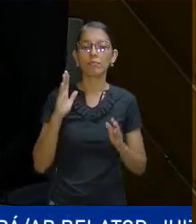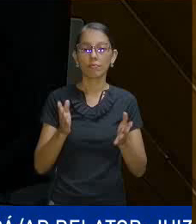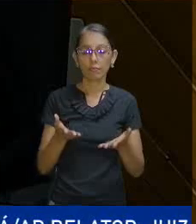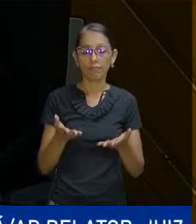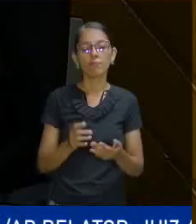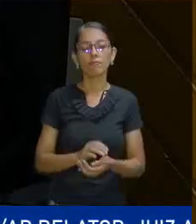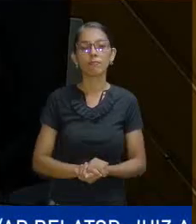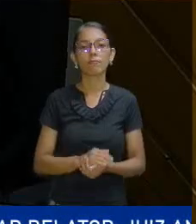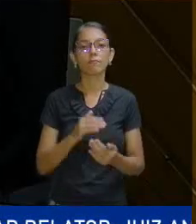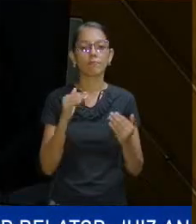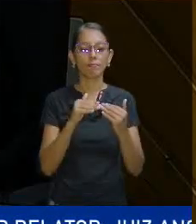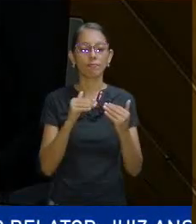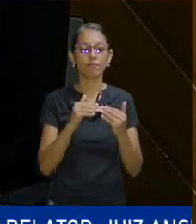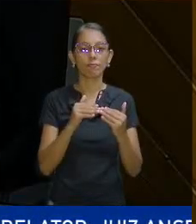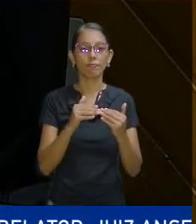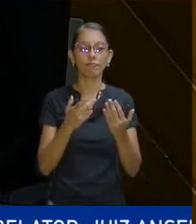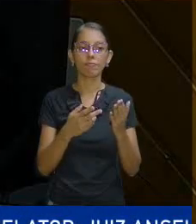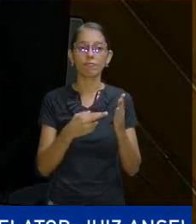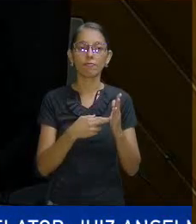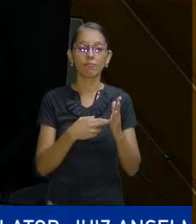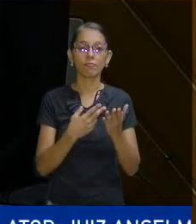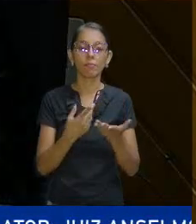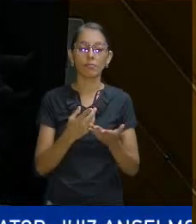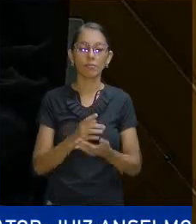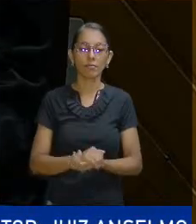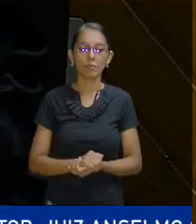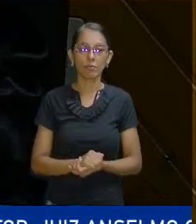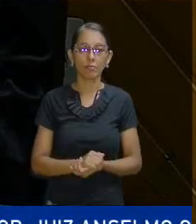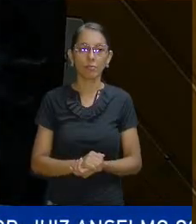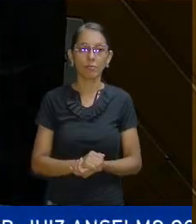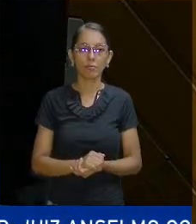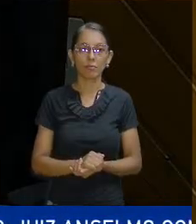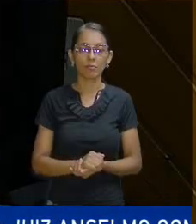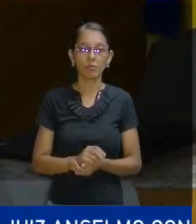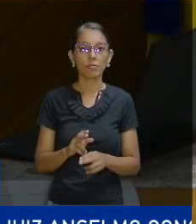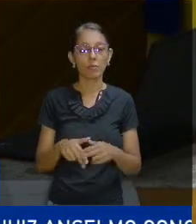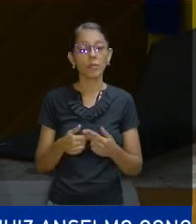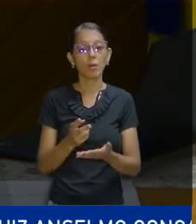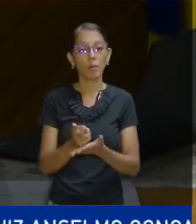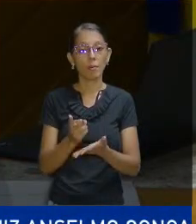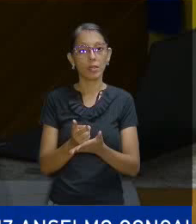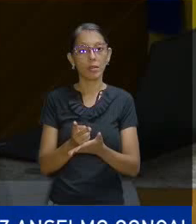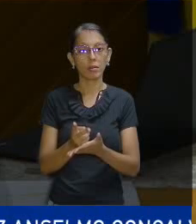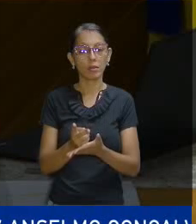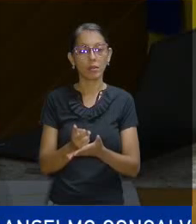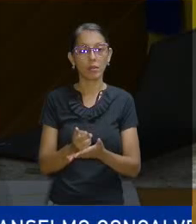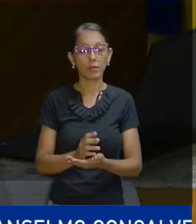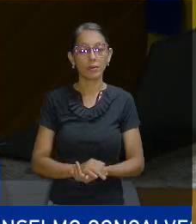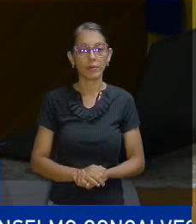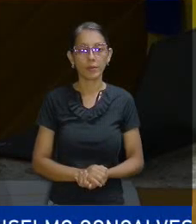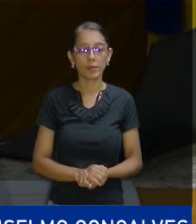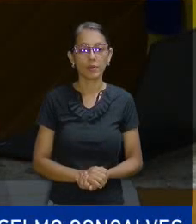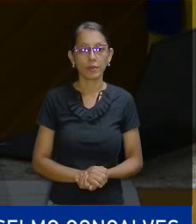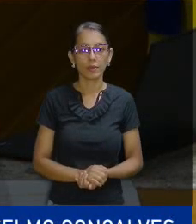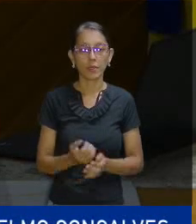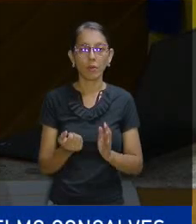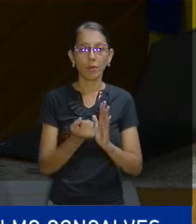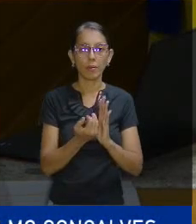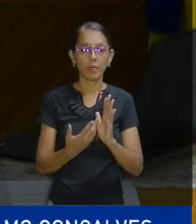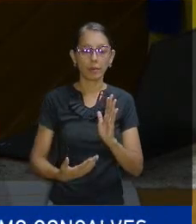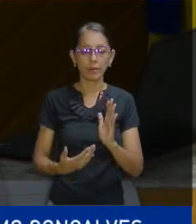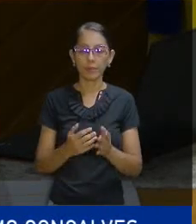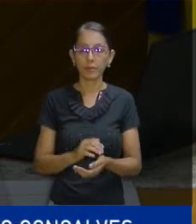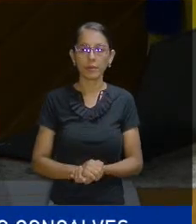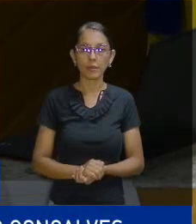relator e hoje acompanhado, vou rejeitar os embargos para manter o acordo embargado. Foco no desembargador Carmo Antônio.